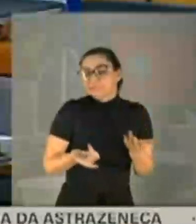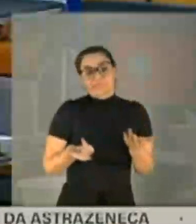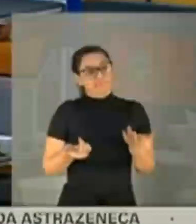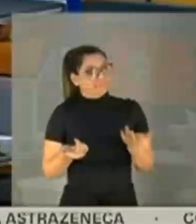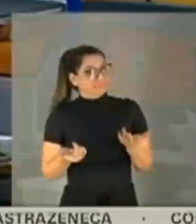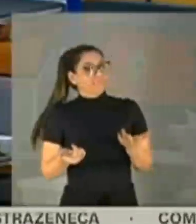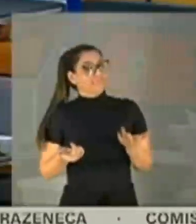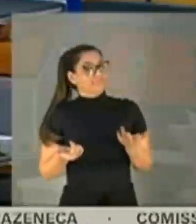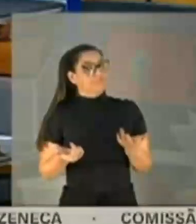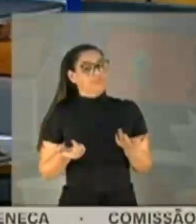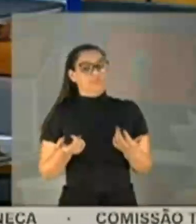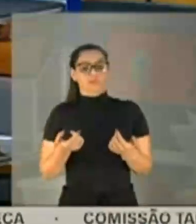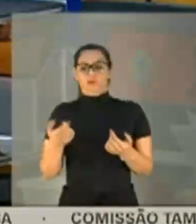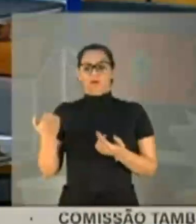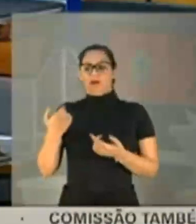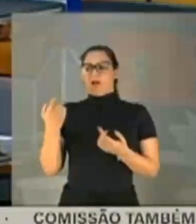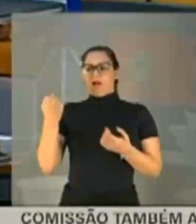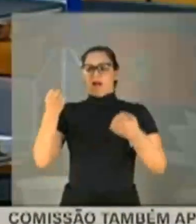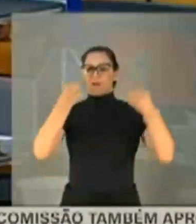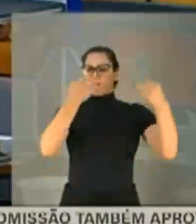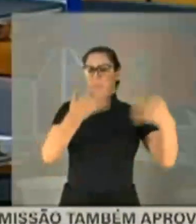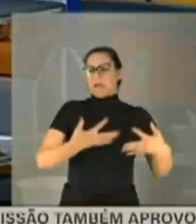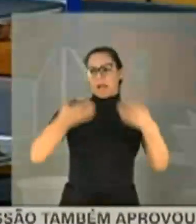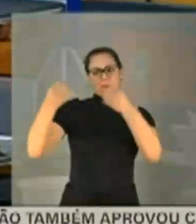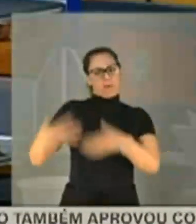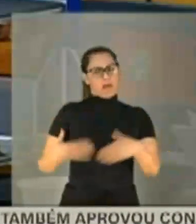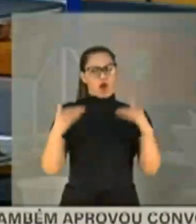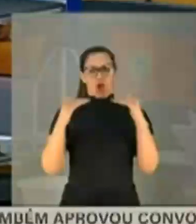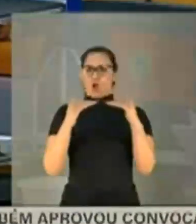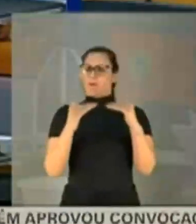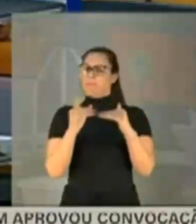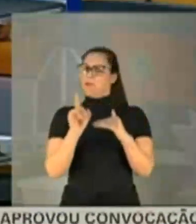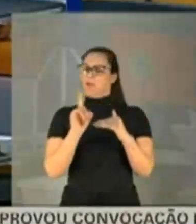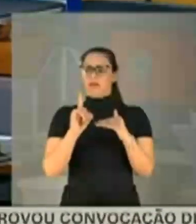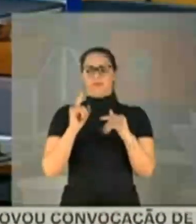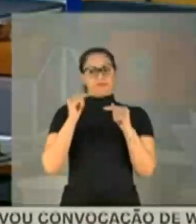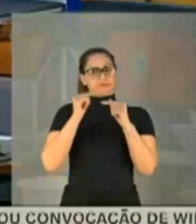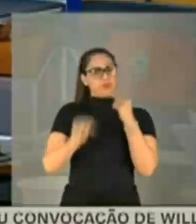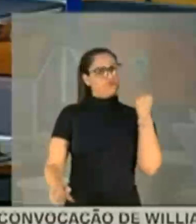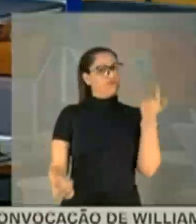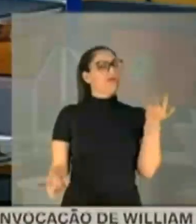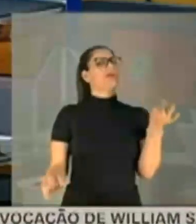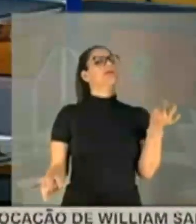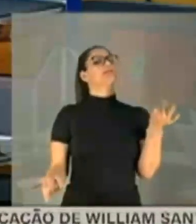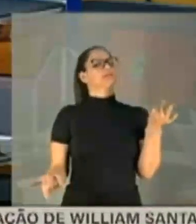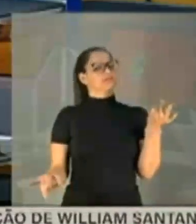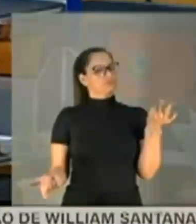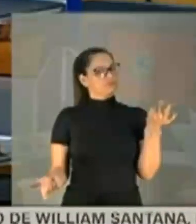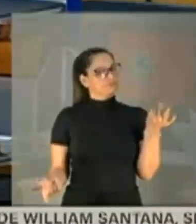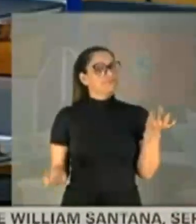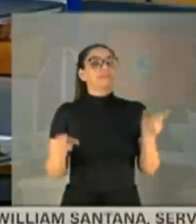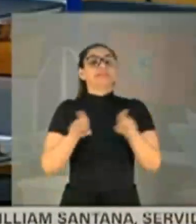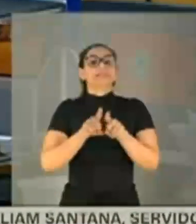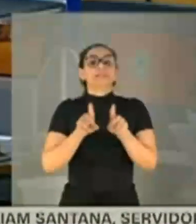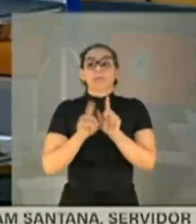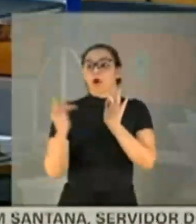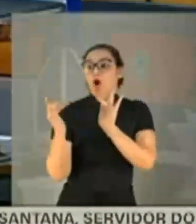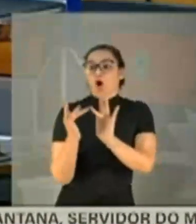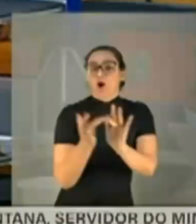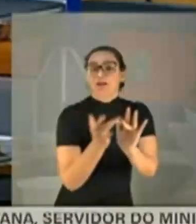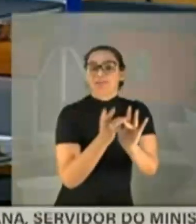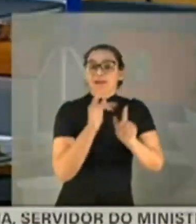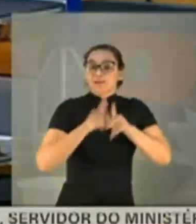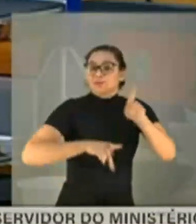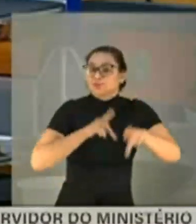e a versão não bate do que foi colocado aqui em depoimento pelo cabo Dominguete, assim como também do contato no shopping